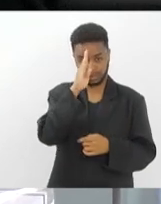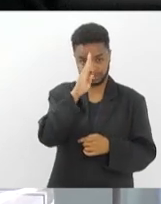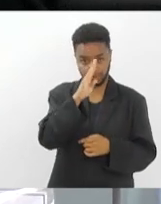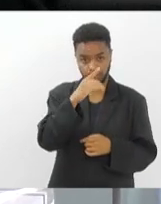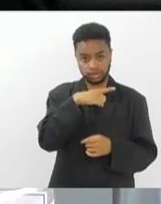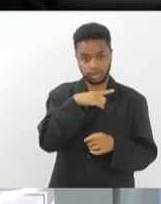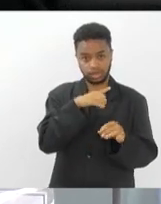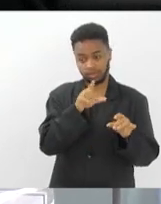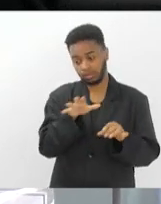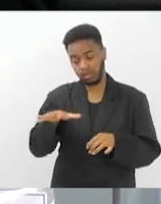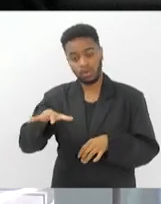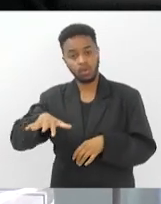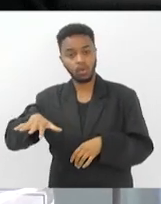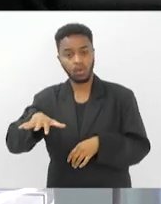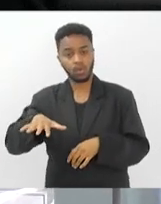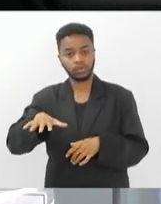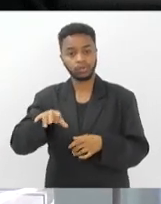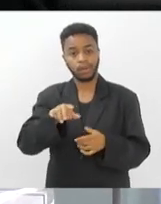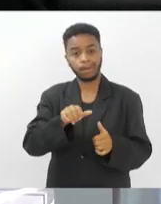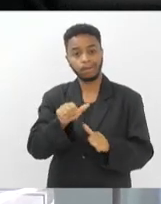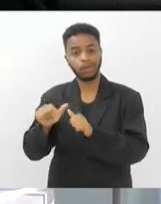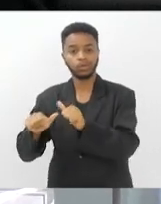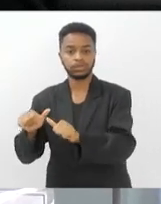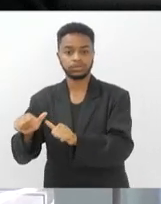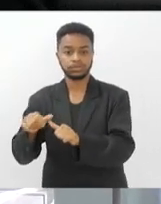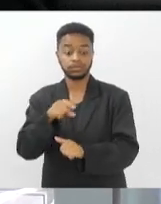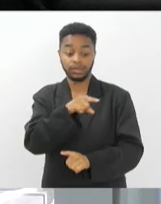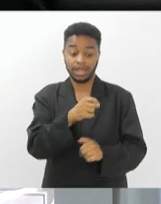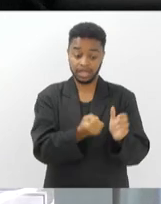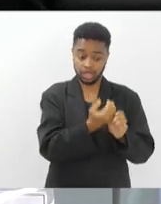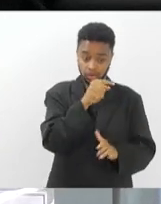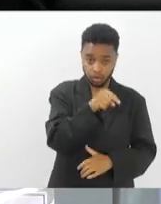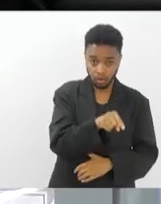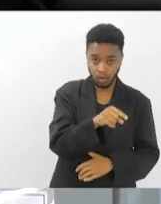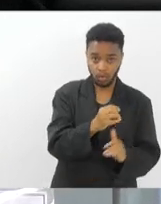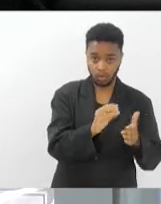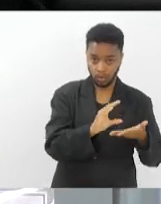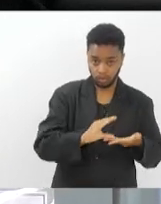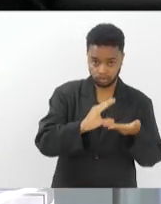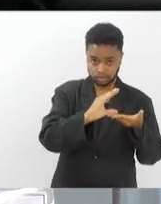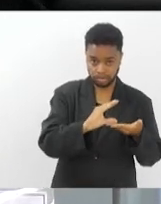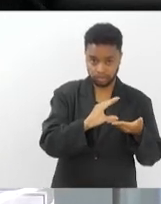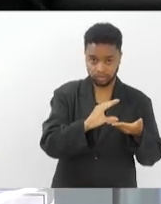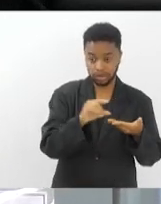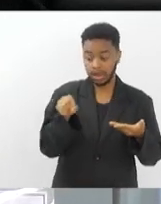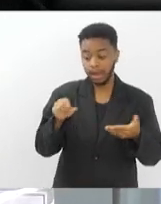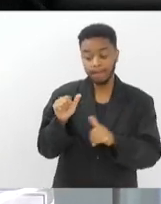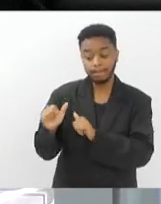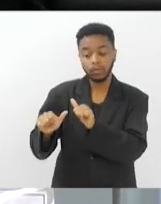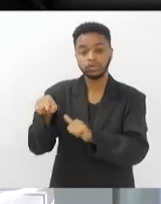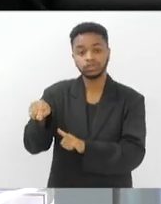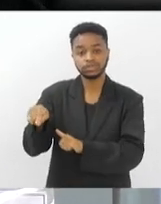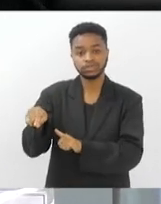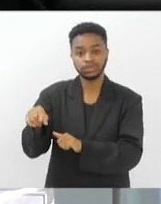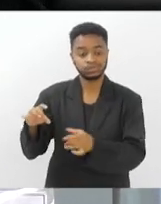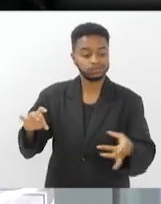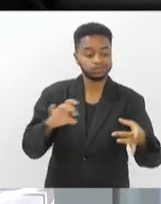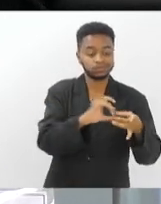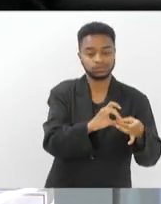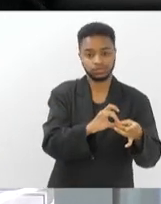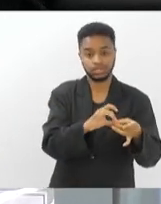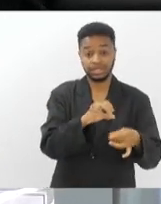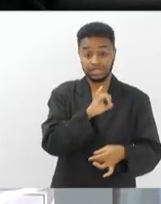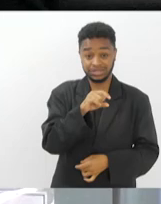do conselho. A modificação deriva daí. Se o principal só pode fazê-lo